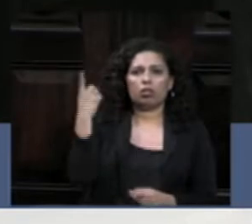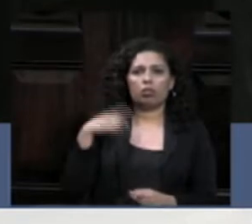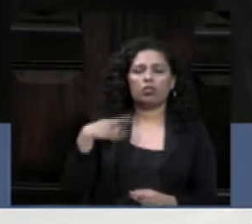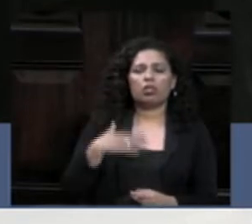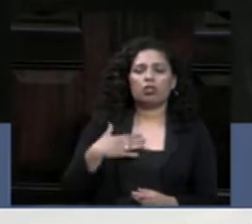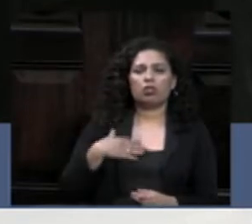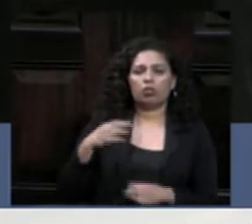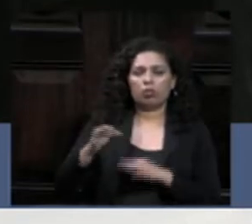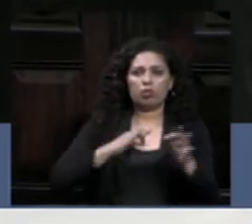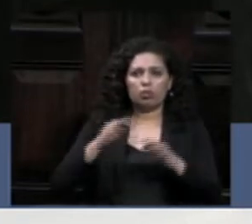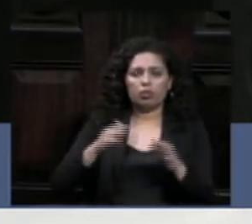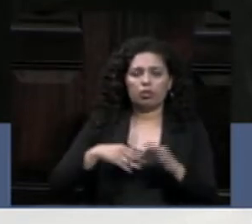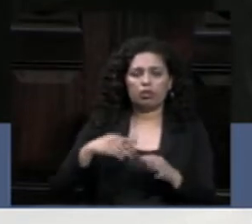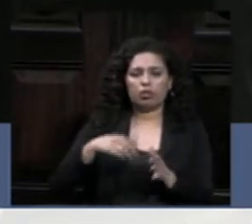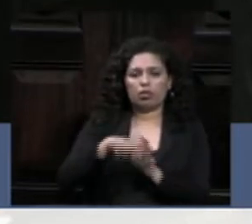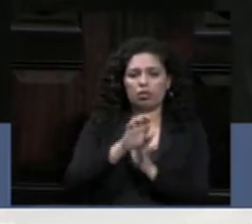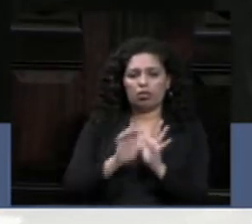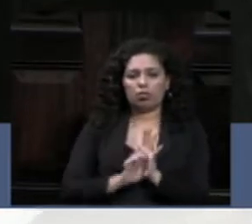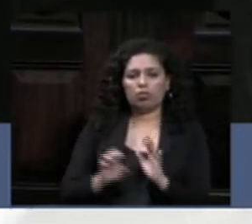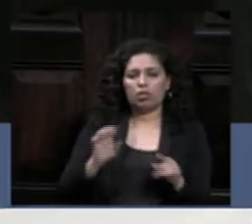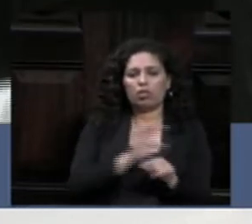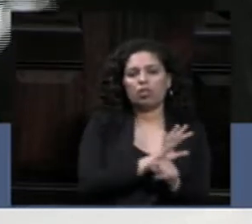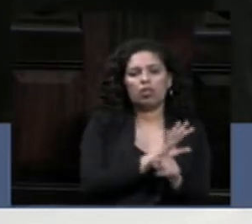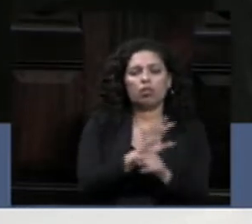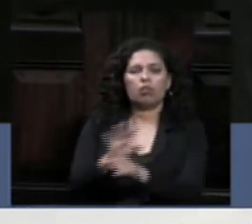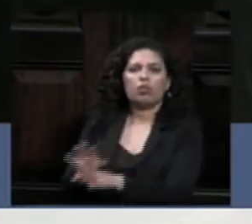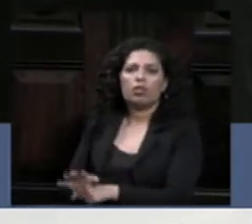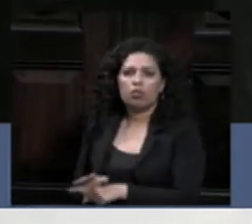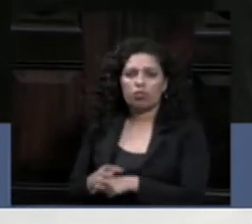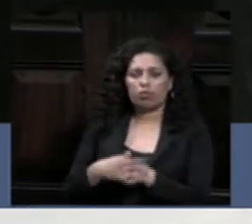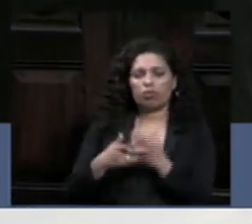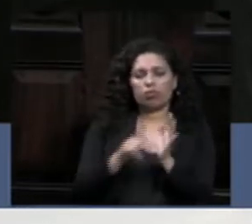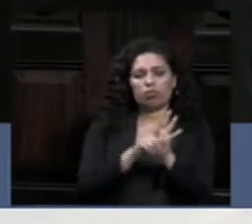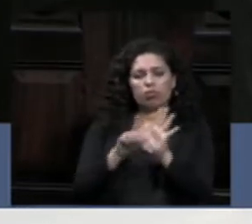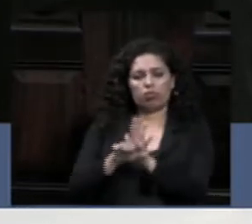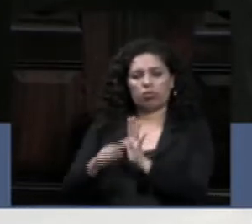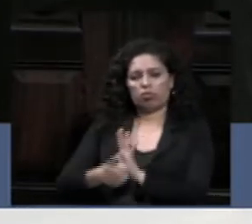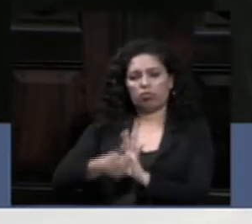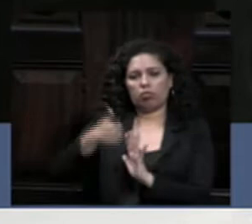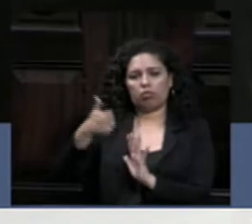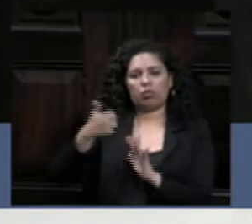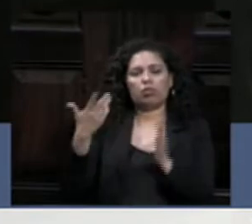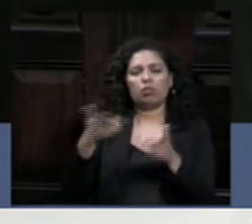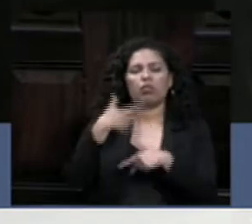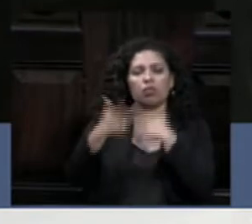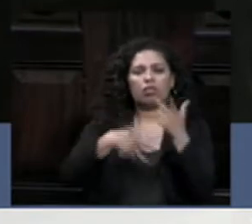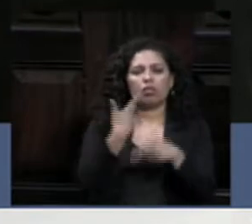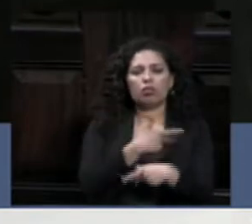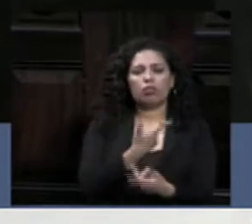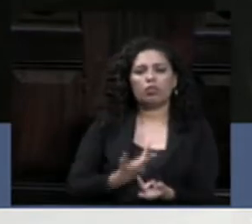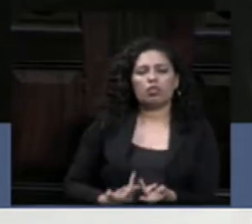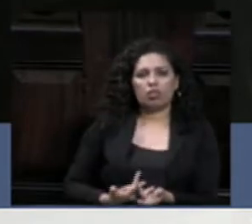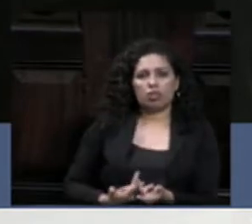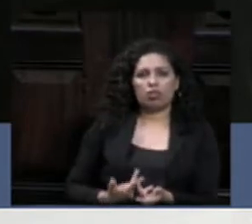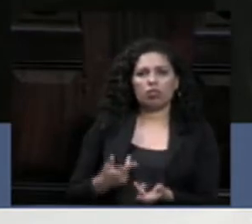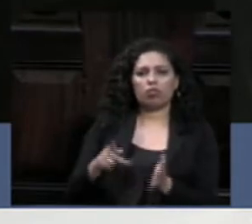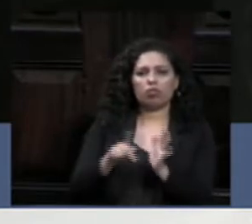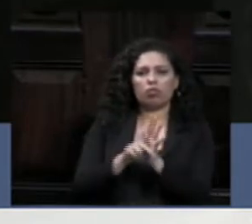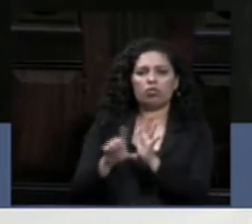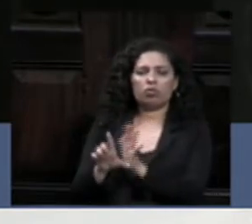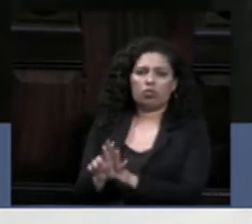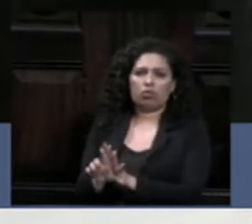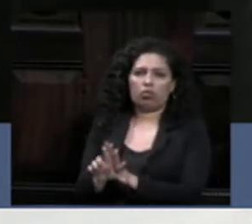apenas no intuito de colaborar e dizer que, senhor presidente, um projeto como esse,